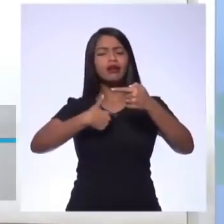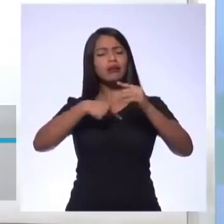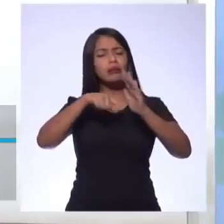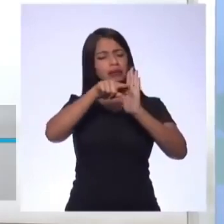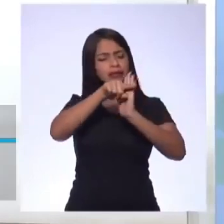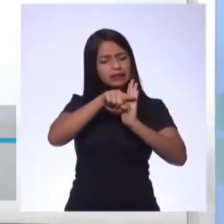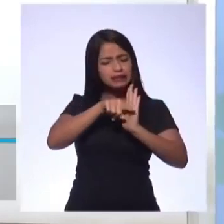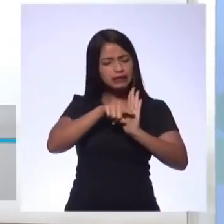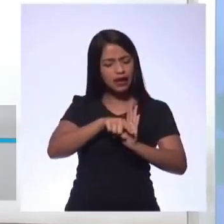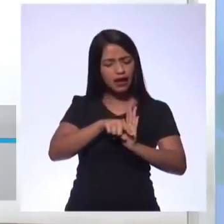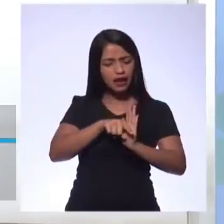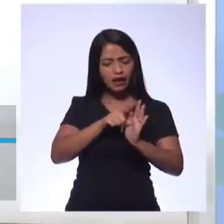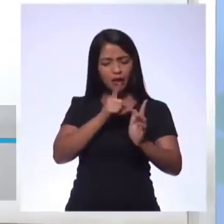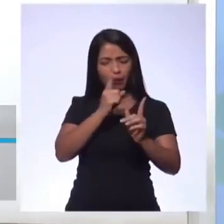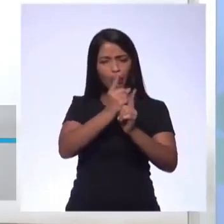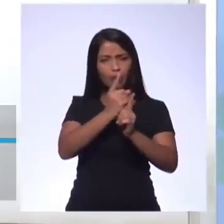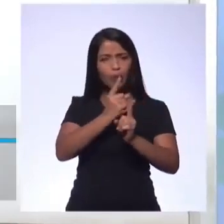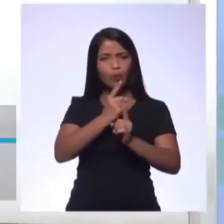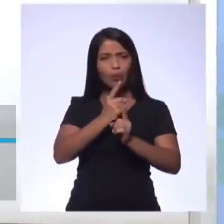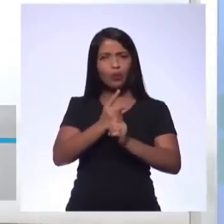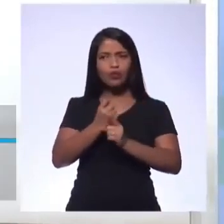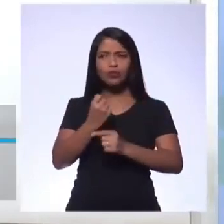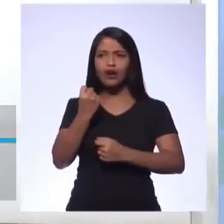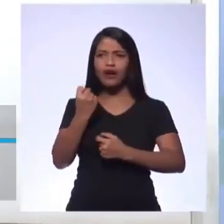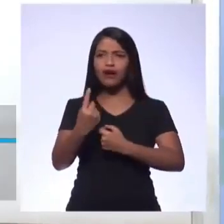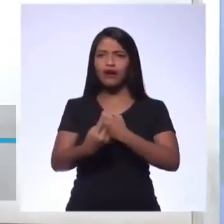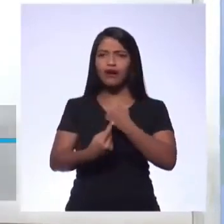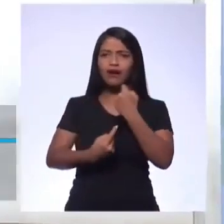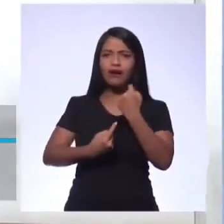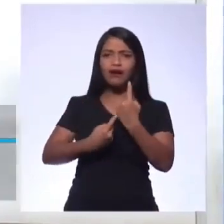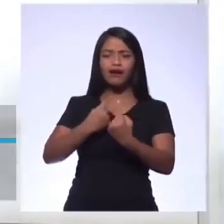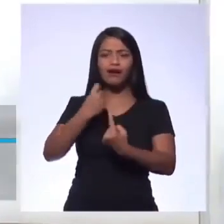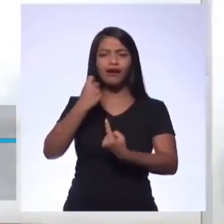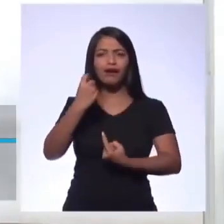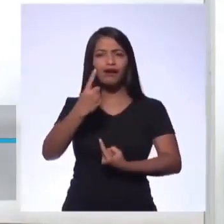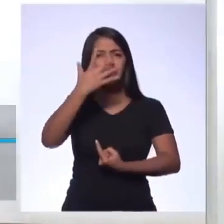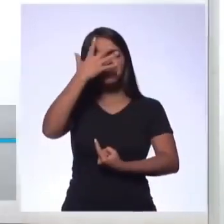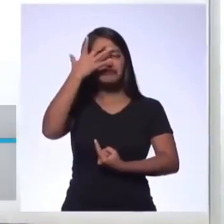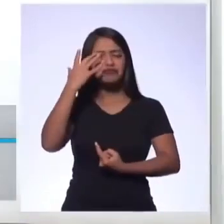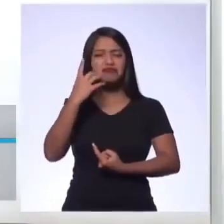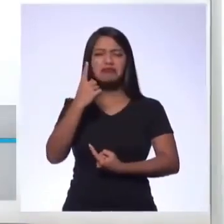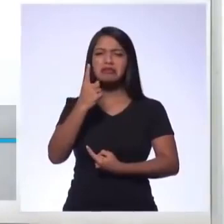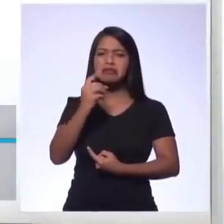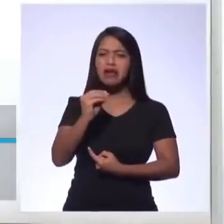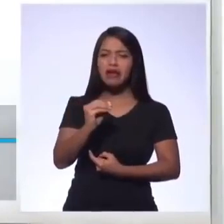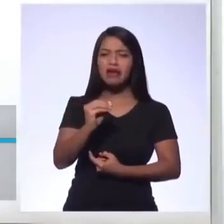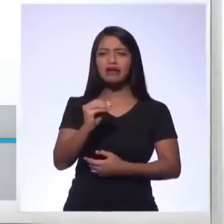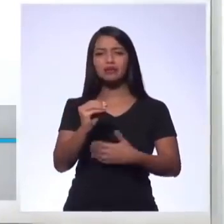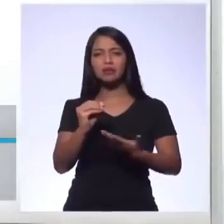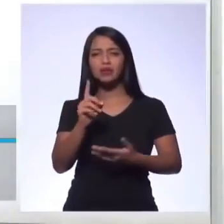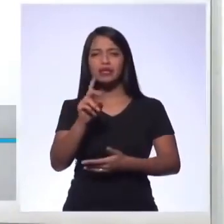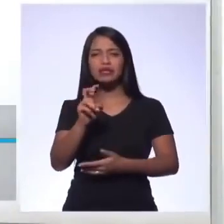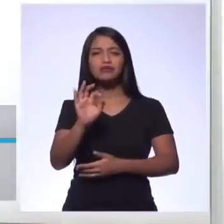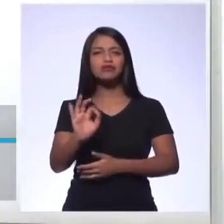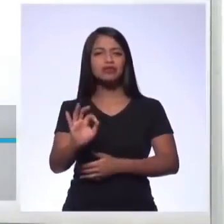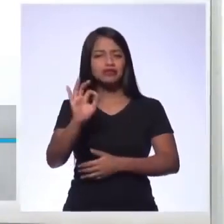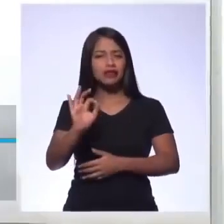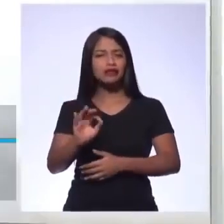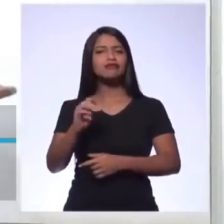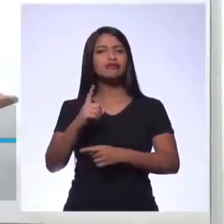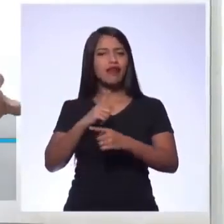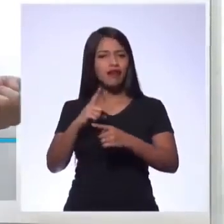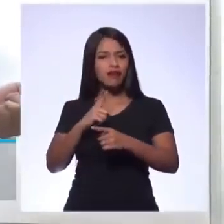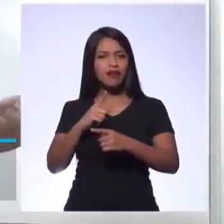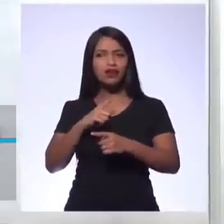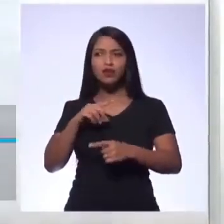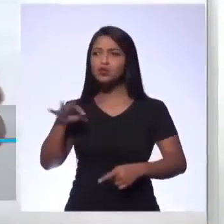que ocorreram lá, eu tive essa informação de que não é para a maioria das pessoas, não. É cerca de 10, 15% das pessoas têm essa percepção. Bom,